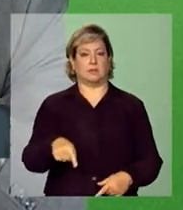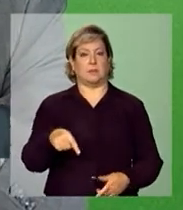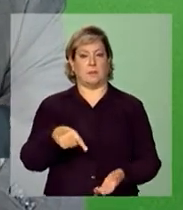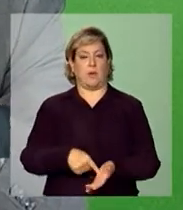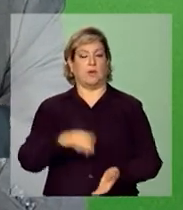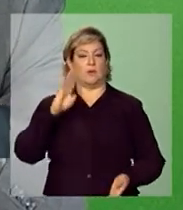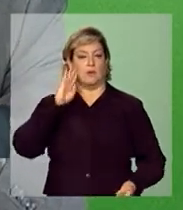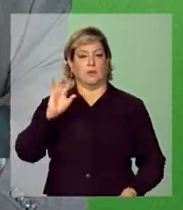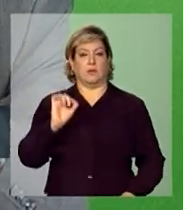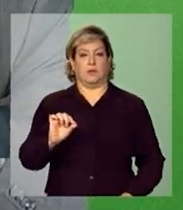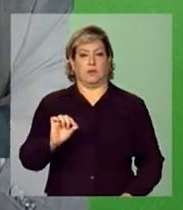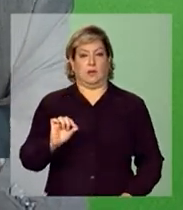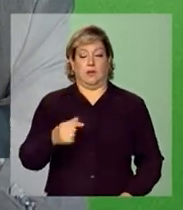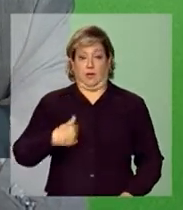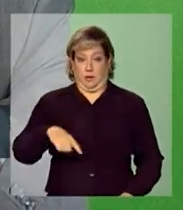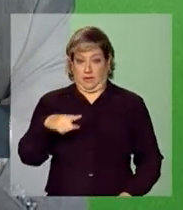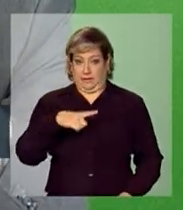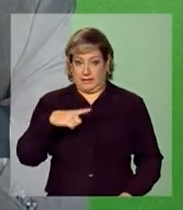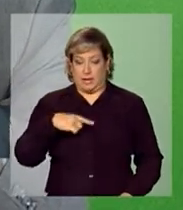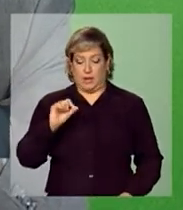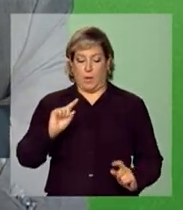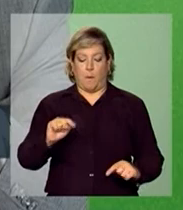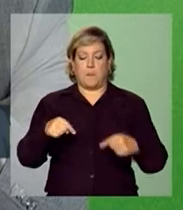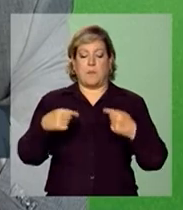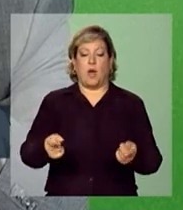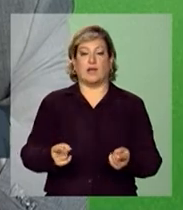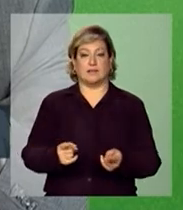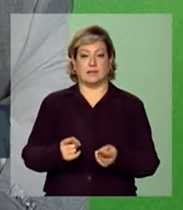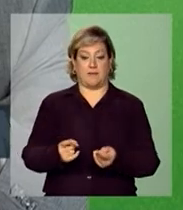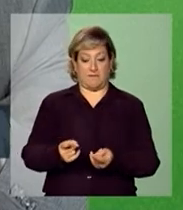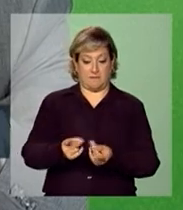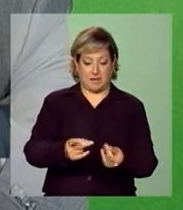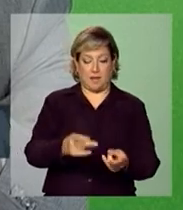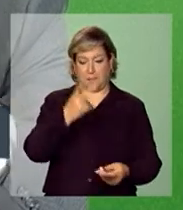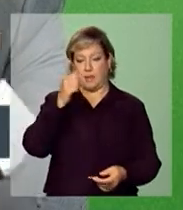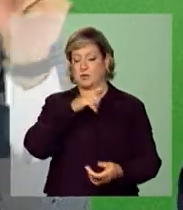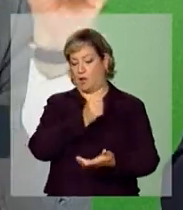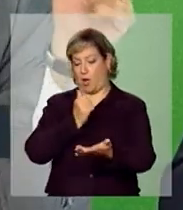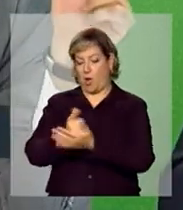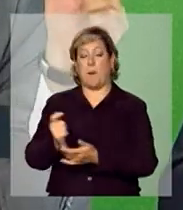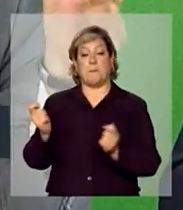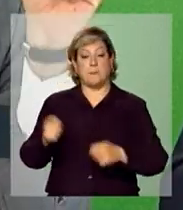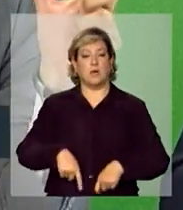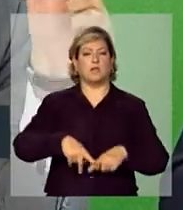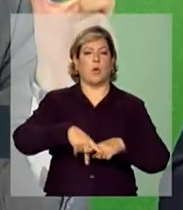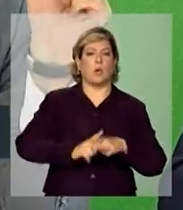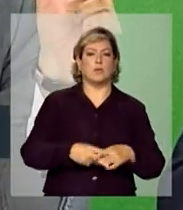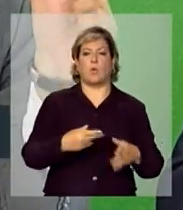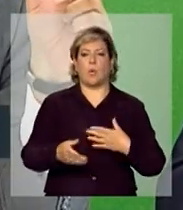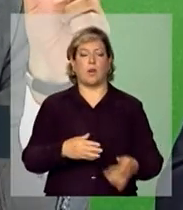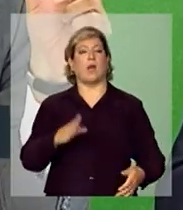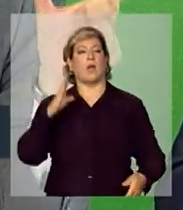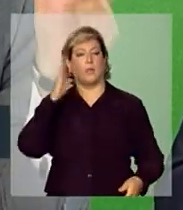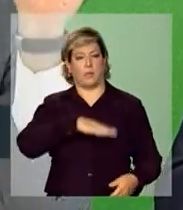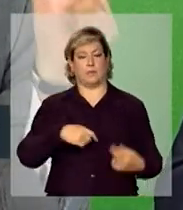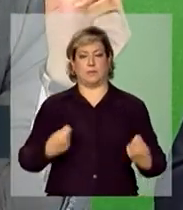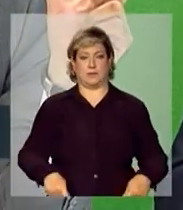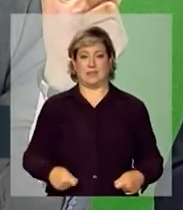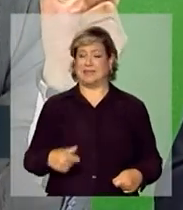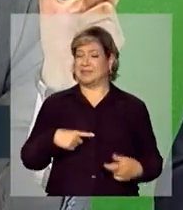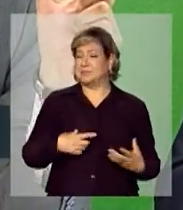ou seja passarmos a ter um pós-venda que atenda a realidade do consumo do Brasileiro nós temos muitas demandas no Brasil